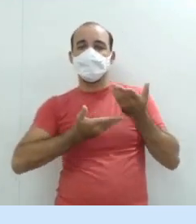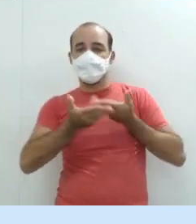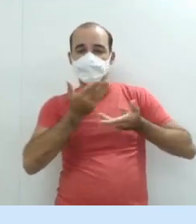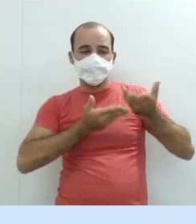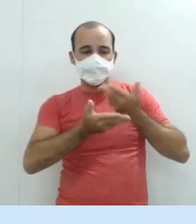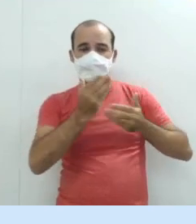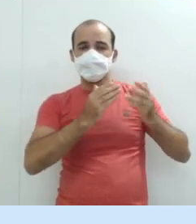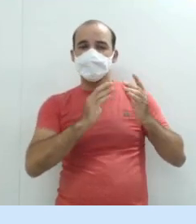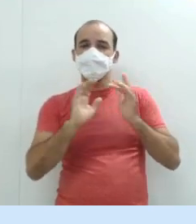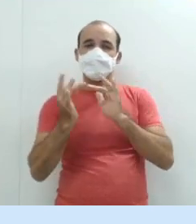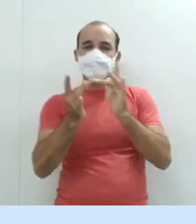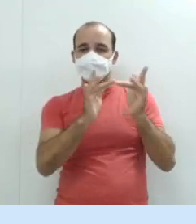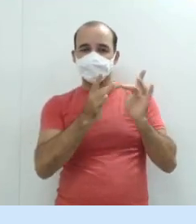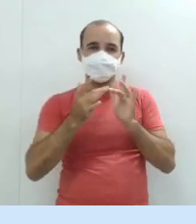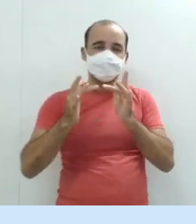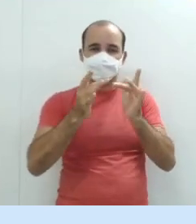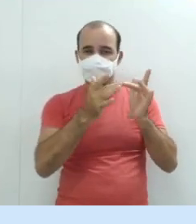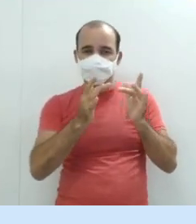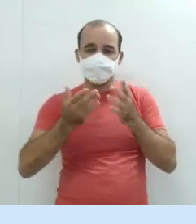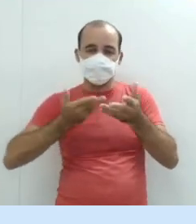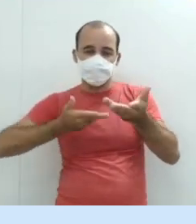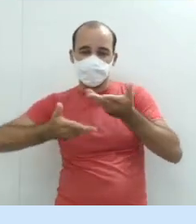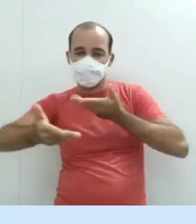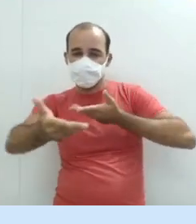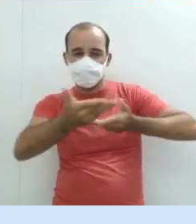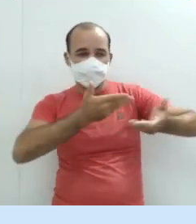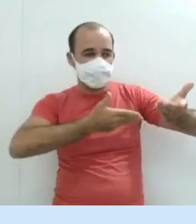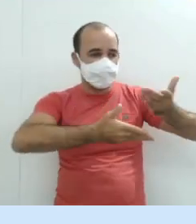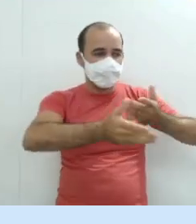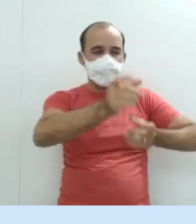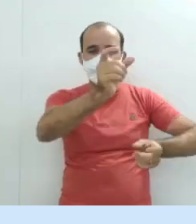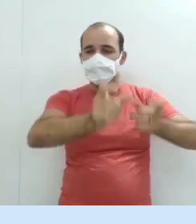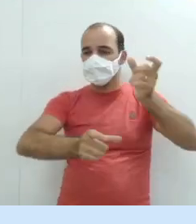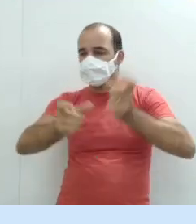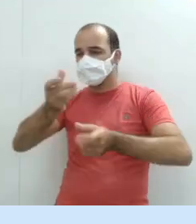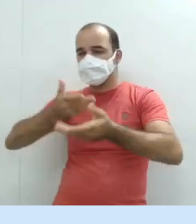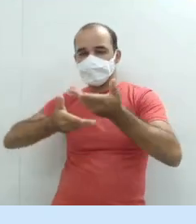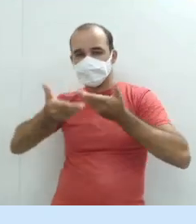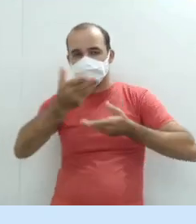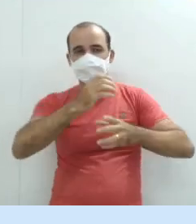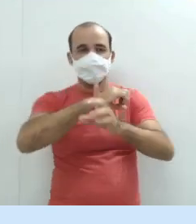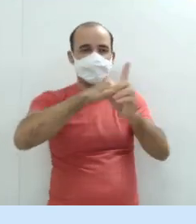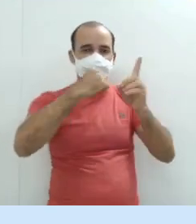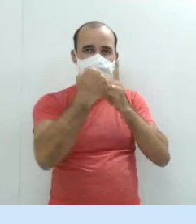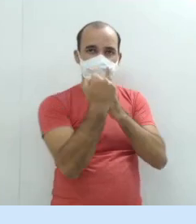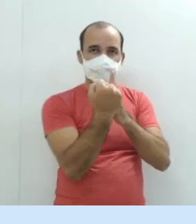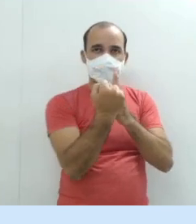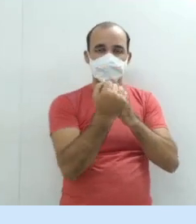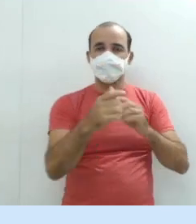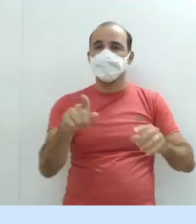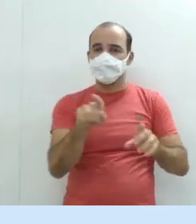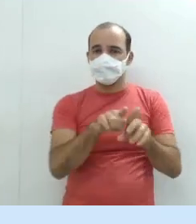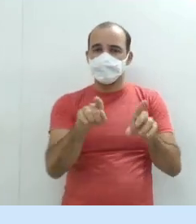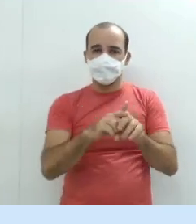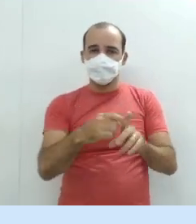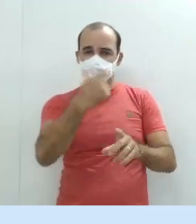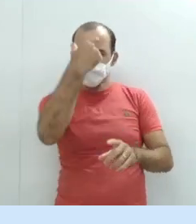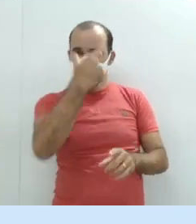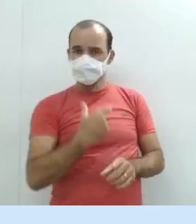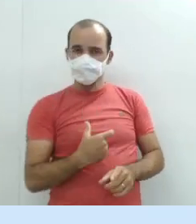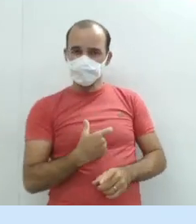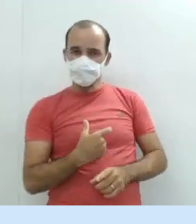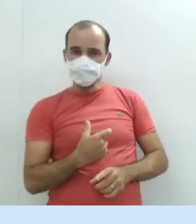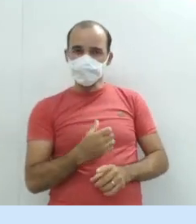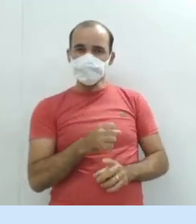seja, nós somos frutos da forma como nos relacionamos com o outro. Ao mesmo tempo que somos indivíduos, ou seja,